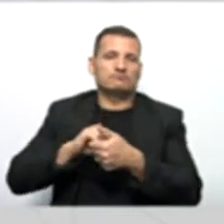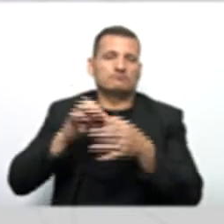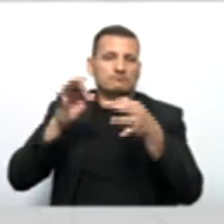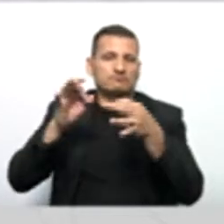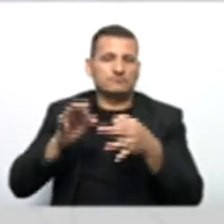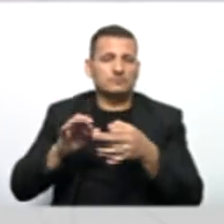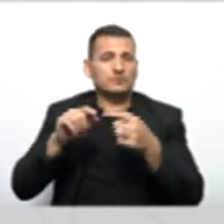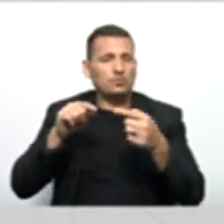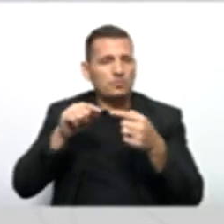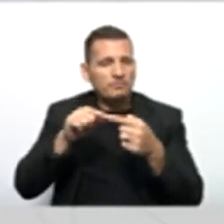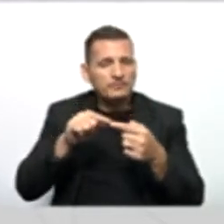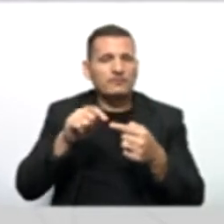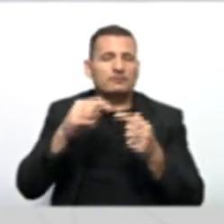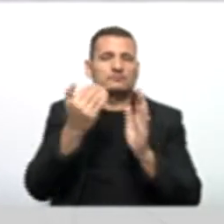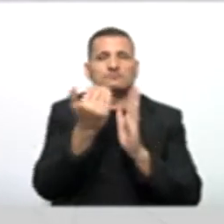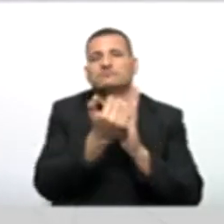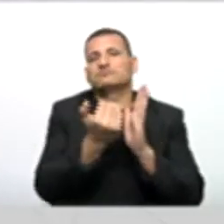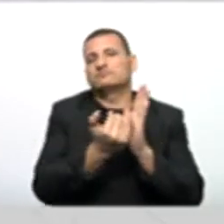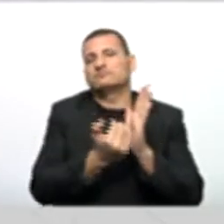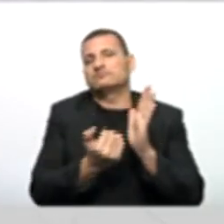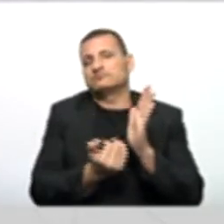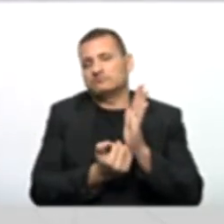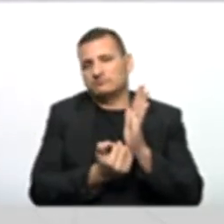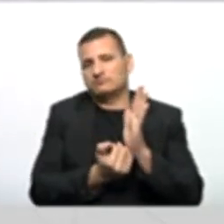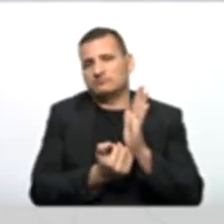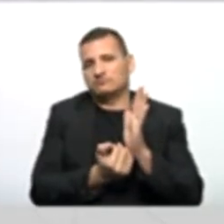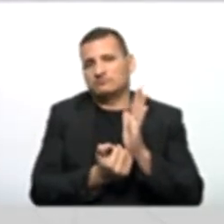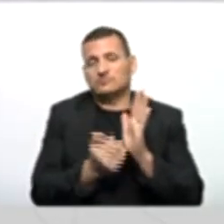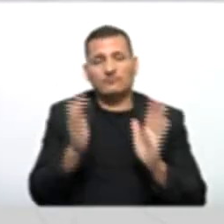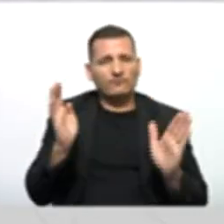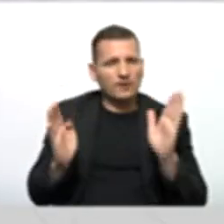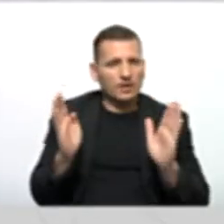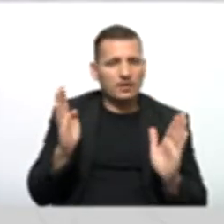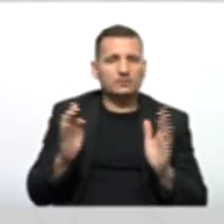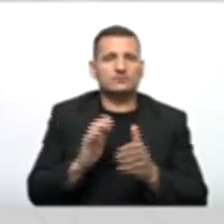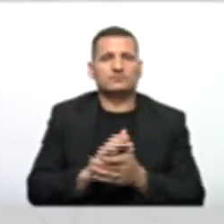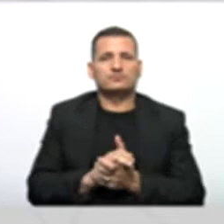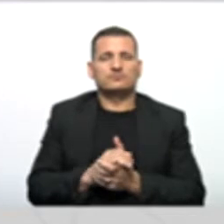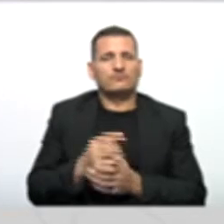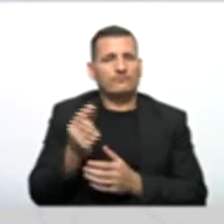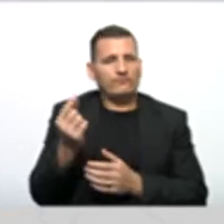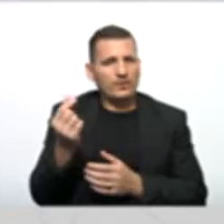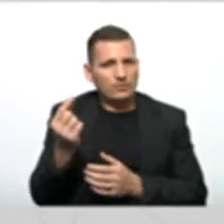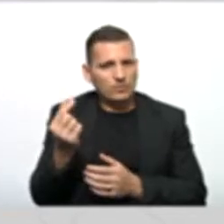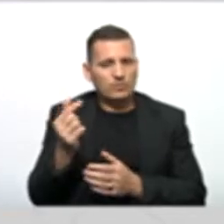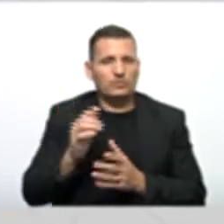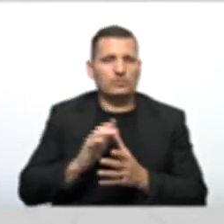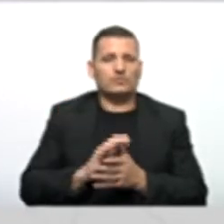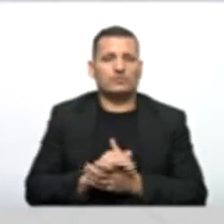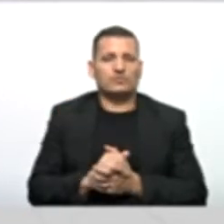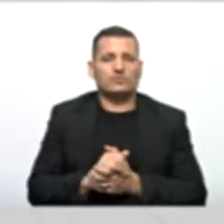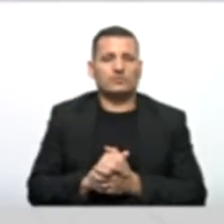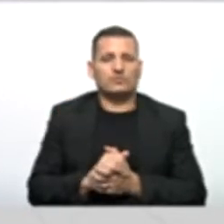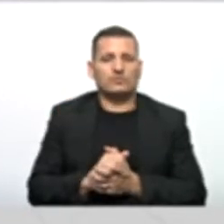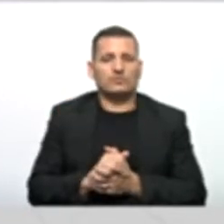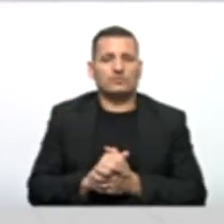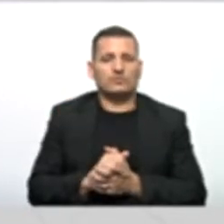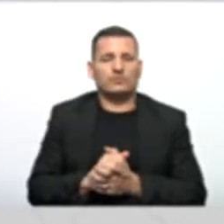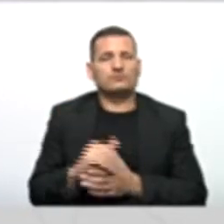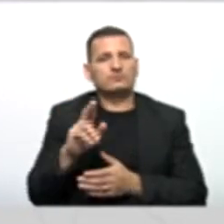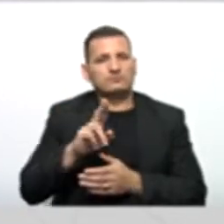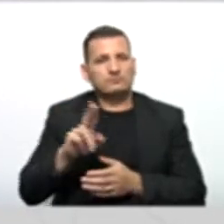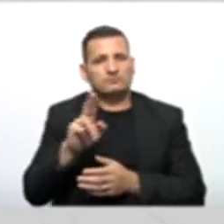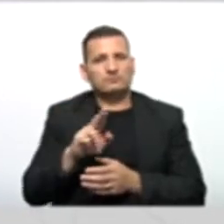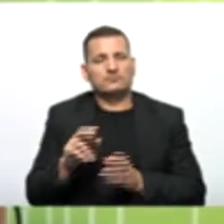especificações, dentro do tempo programado, dentro do valor que me passaram para isso, né? Utilizando os